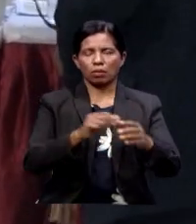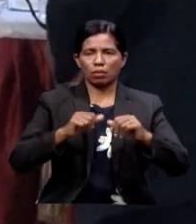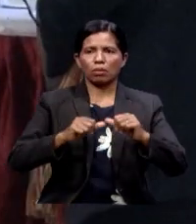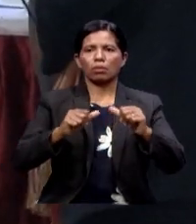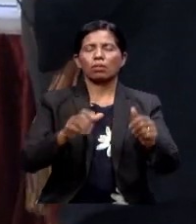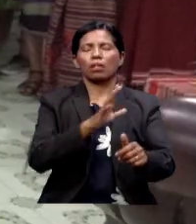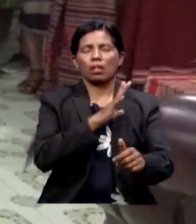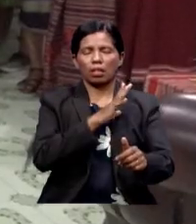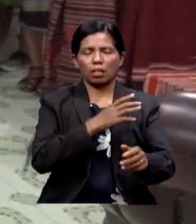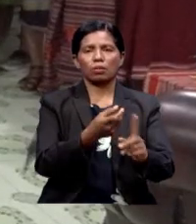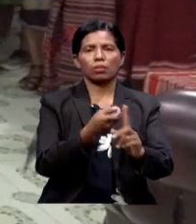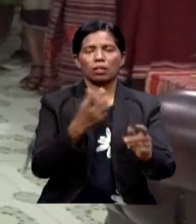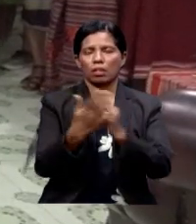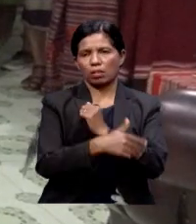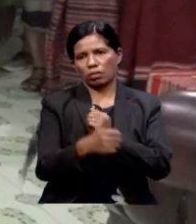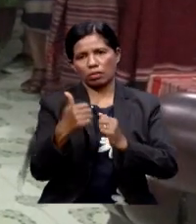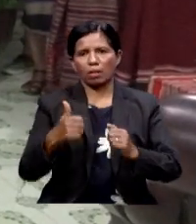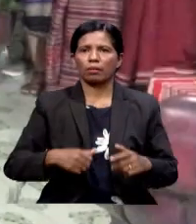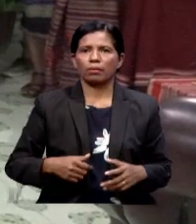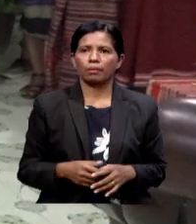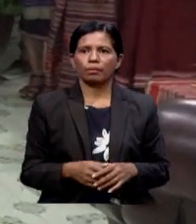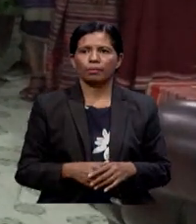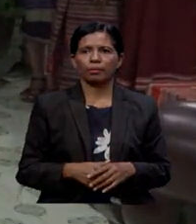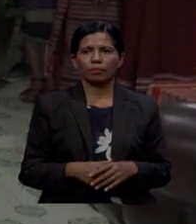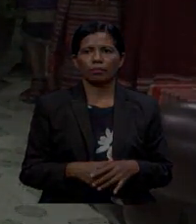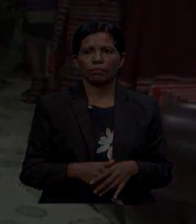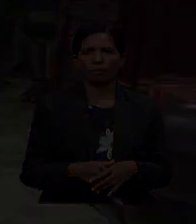continua dependência ba importação. Agustin da Costa, Gasparini de Souza, GMN.